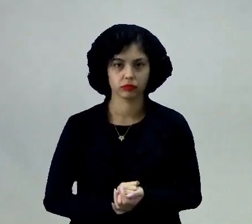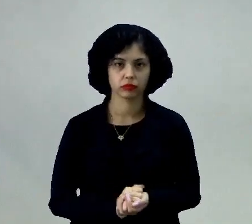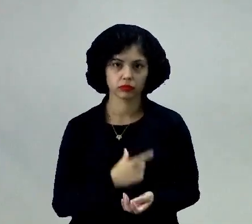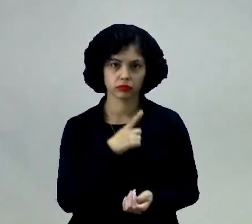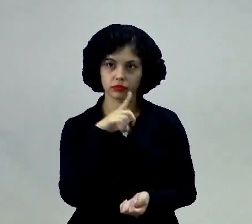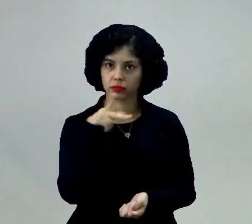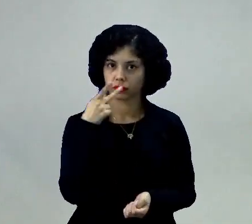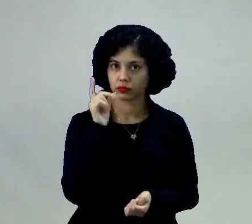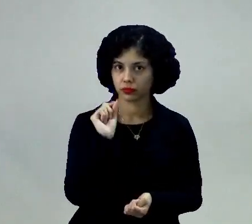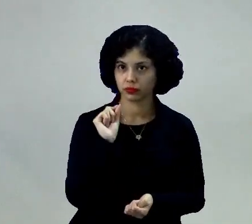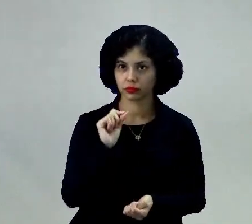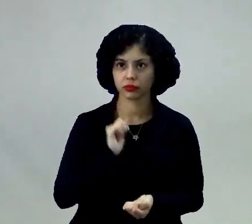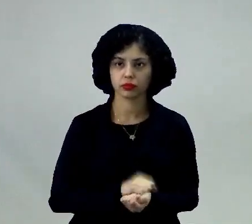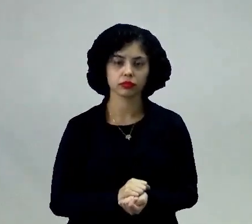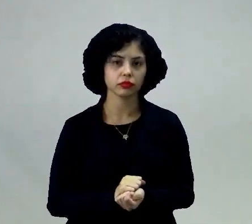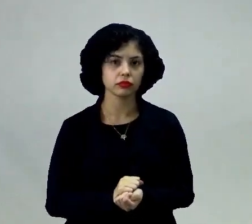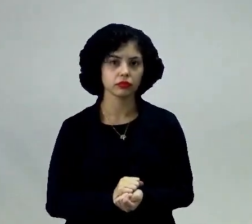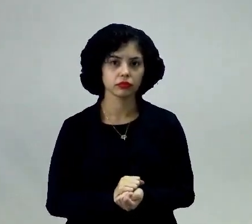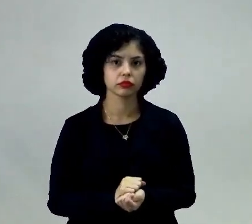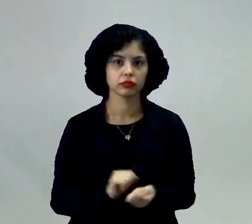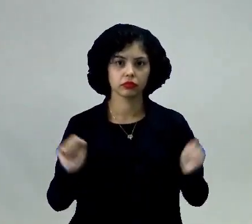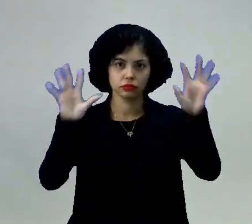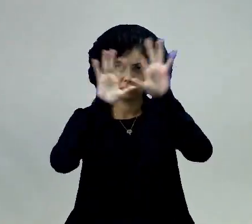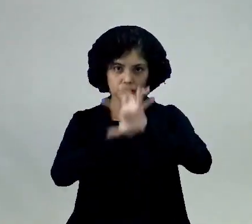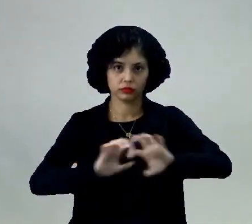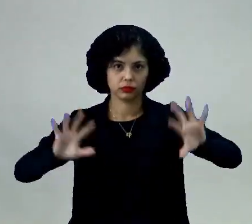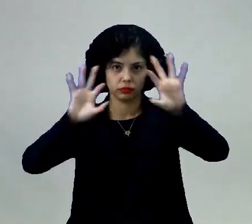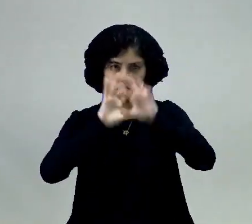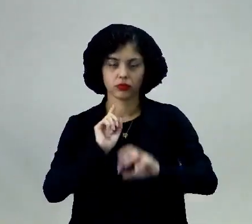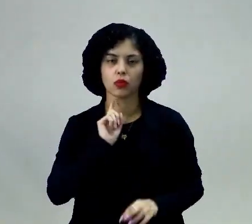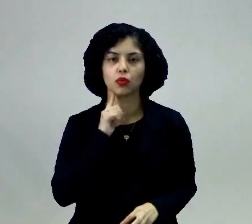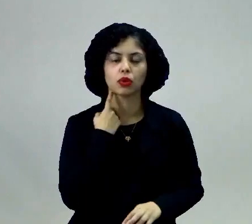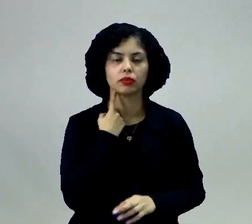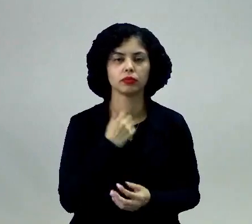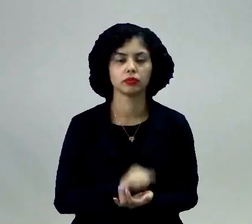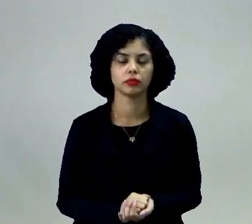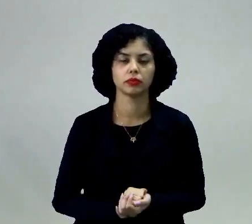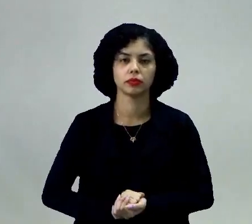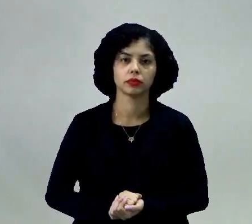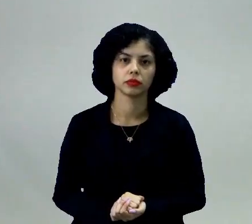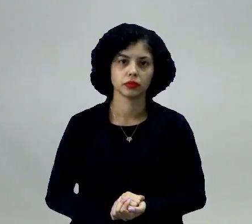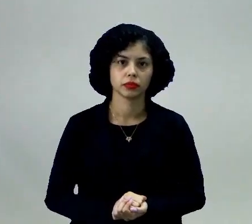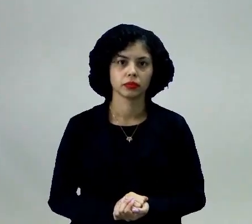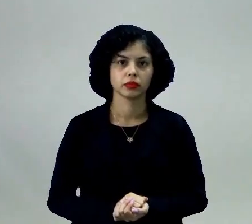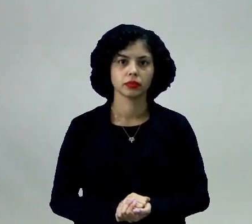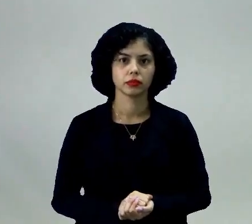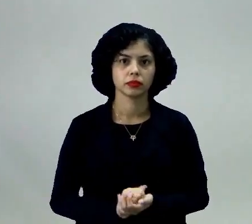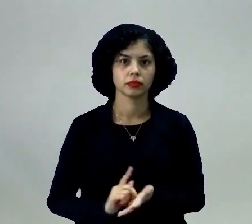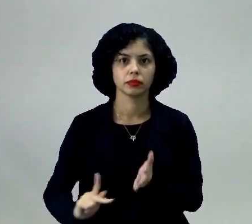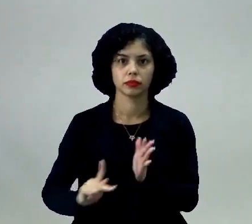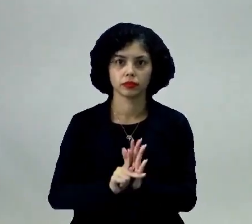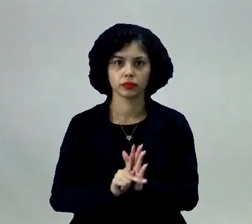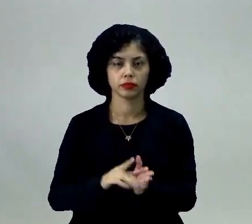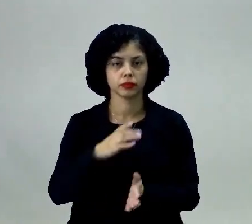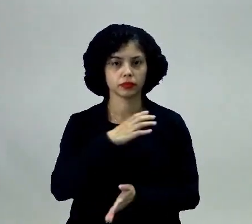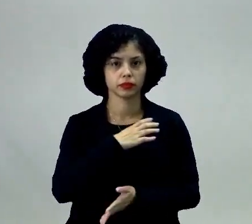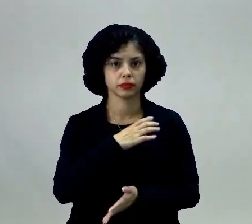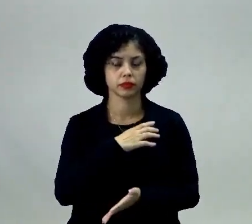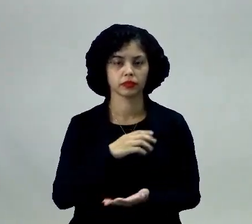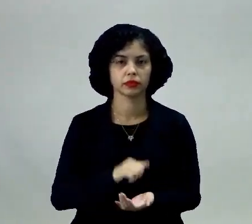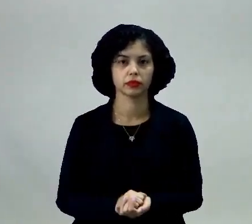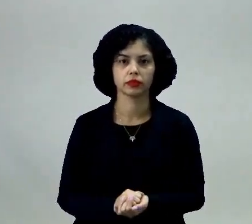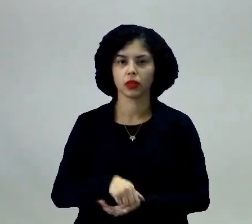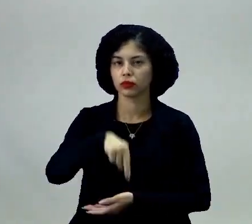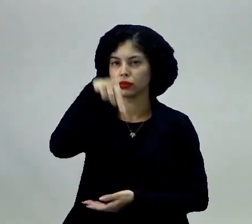digamos assim, acaba, toda essa fumaça acaba poluindo o ar justamente das cidades